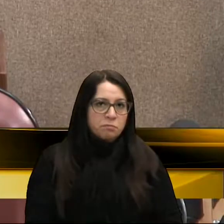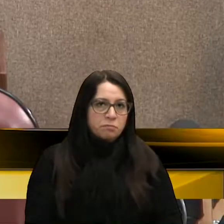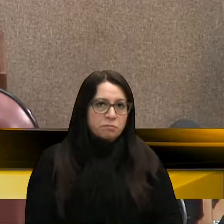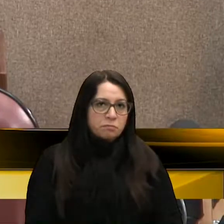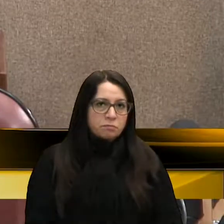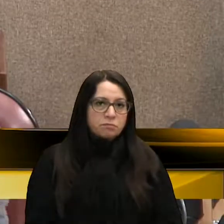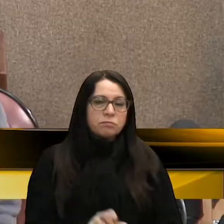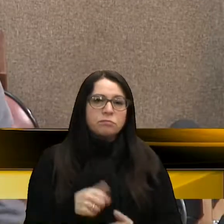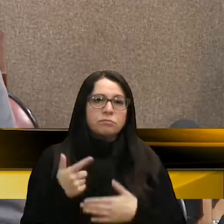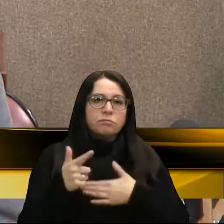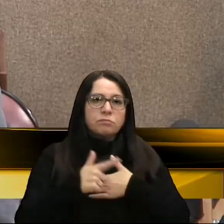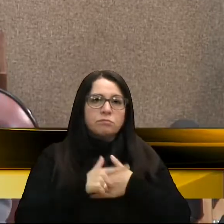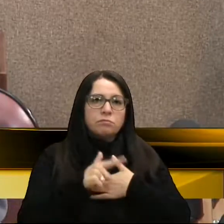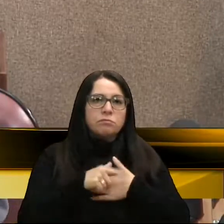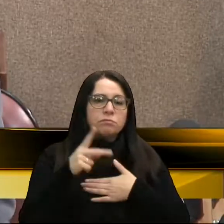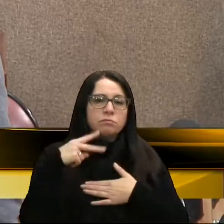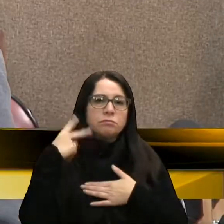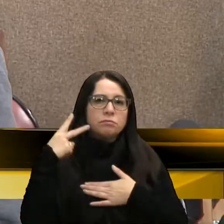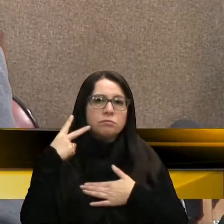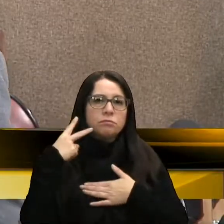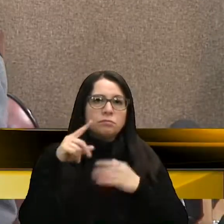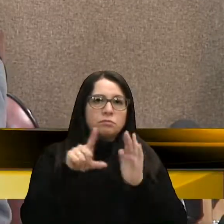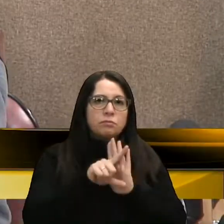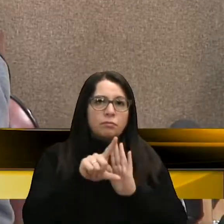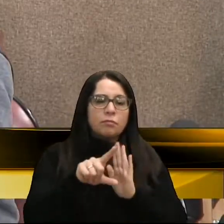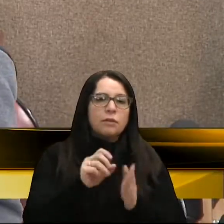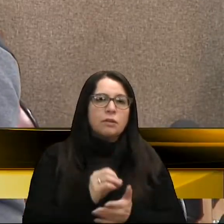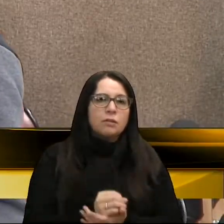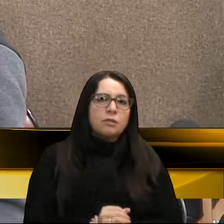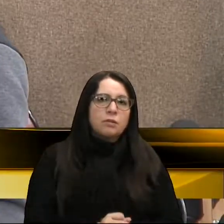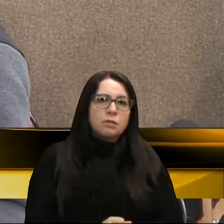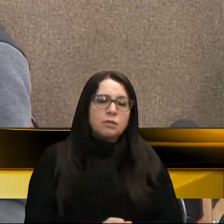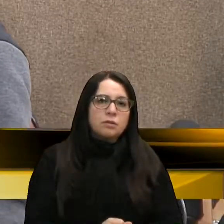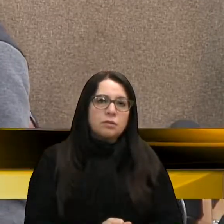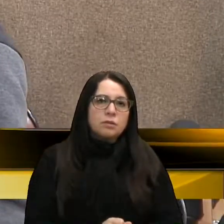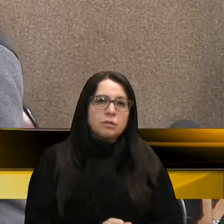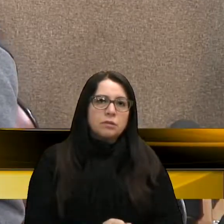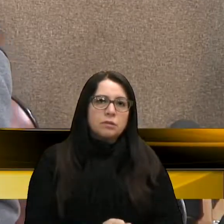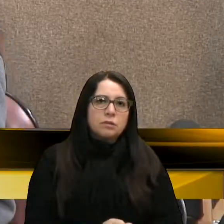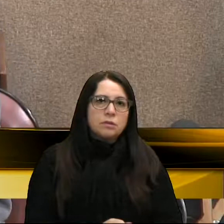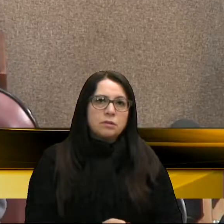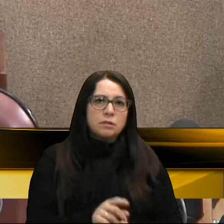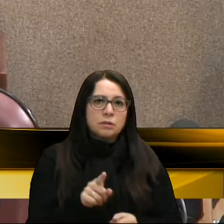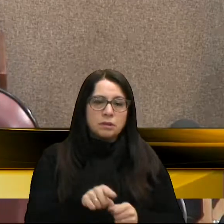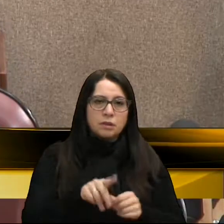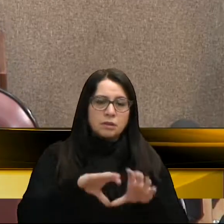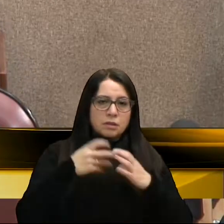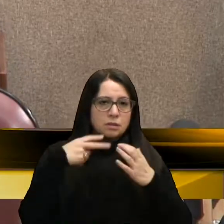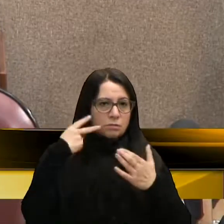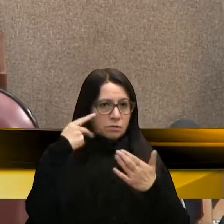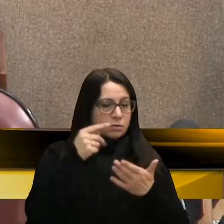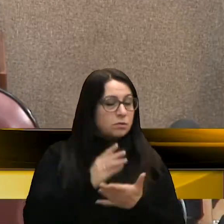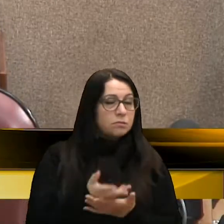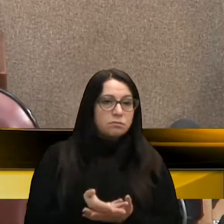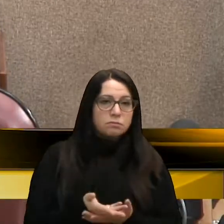Qual é o papel de um vereador, de um legislador, desse poder legislativo?